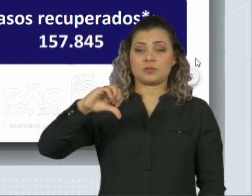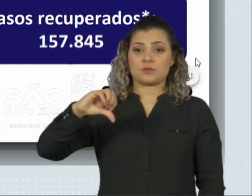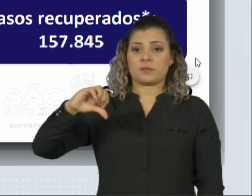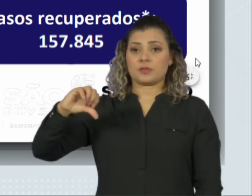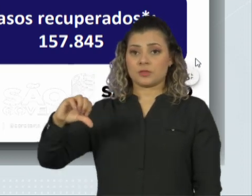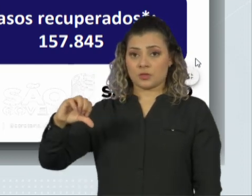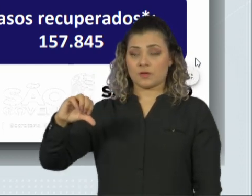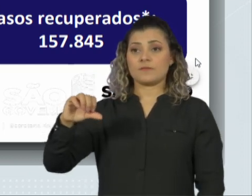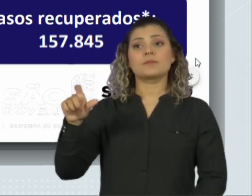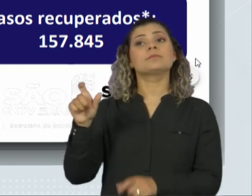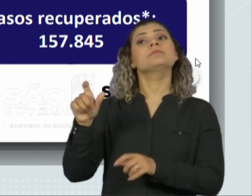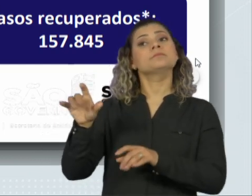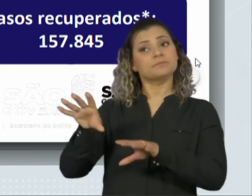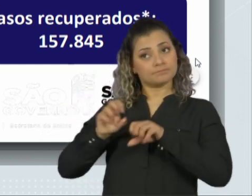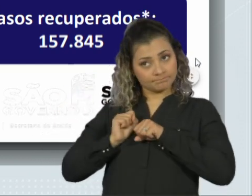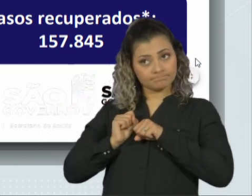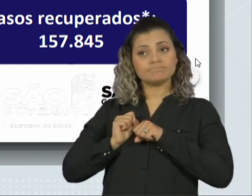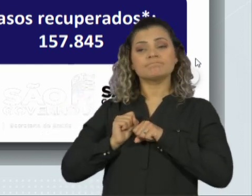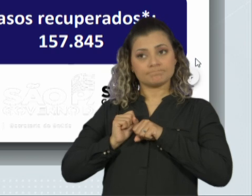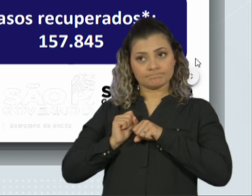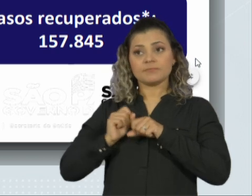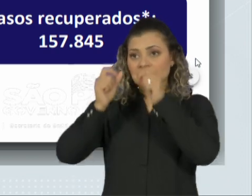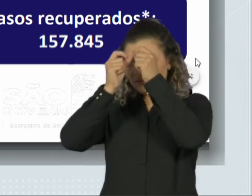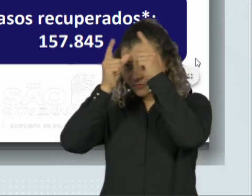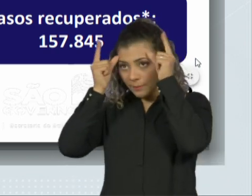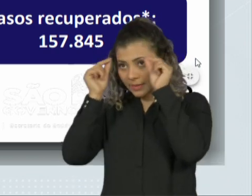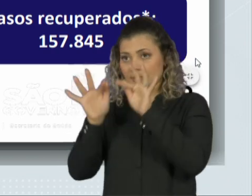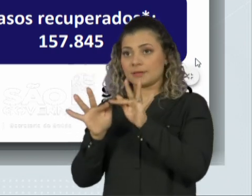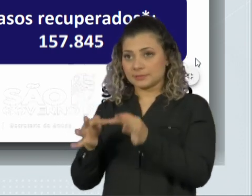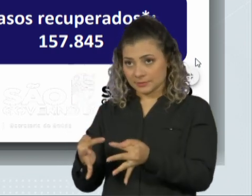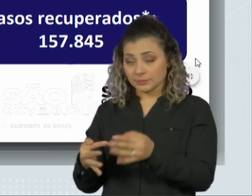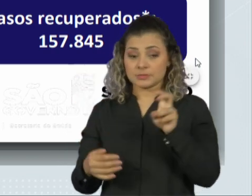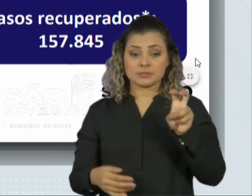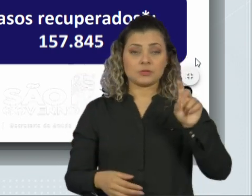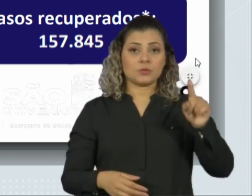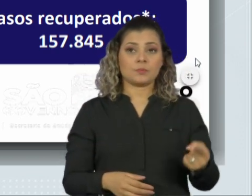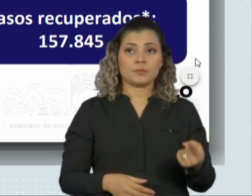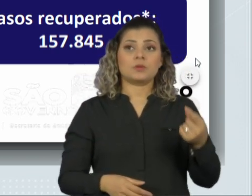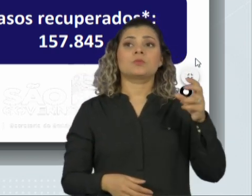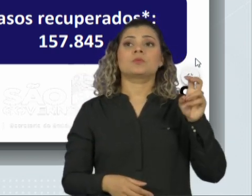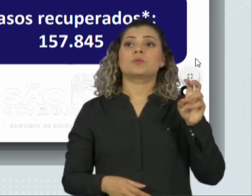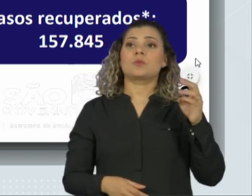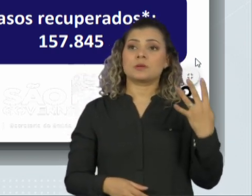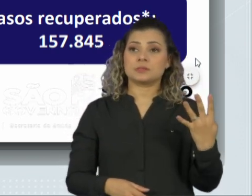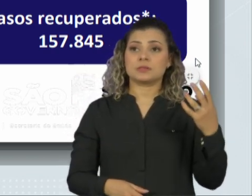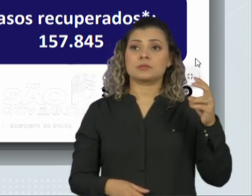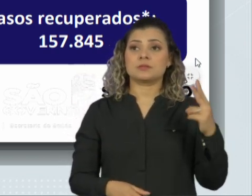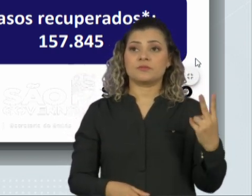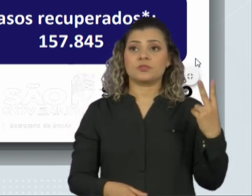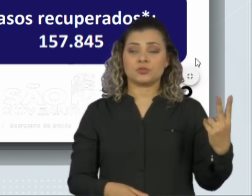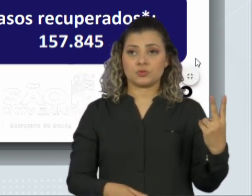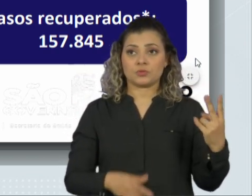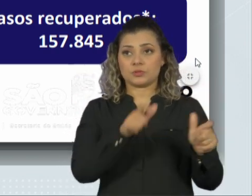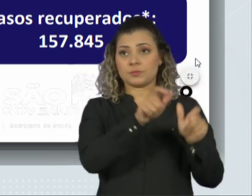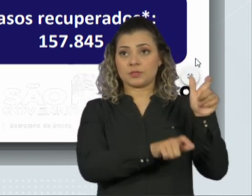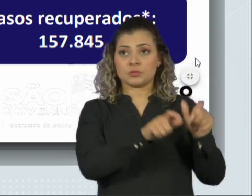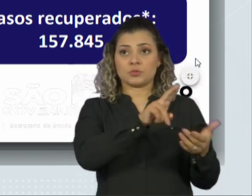7.999 casos em enfermaria e 5.422 pacientes